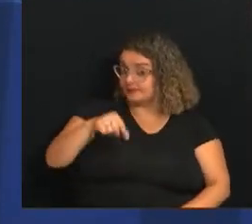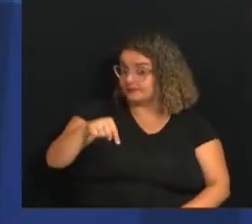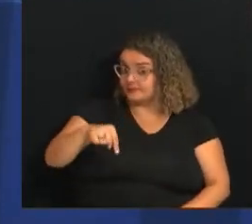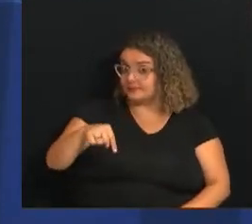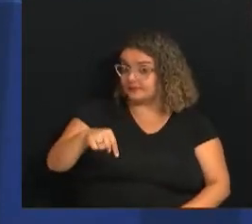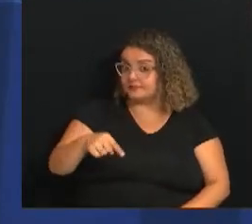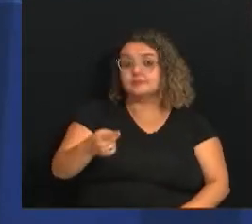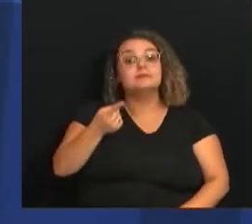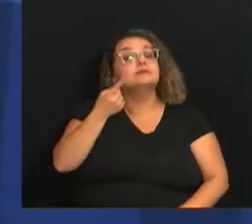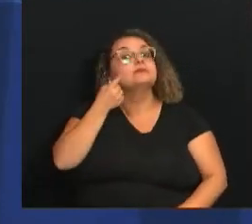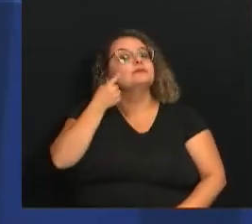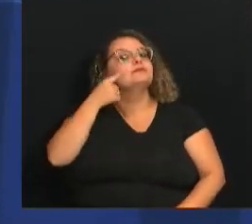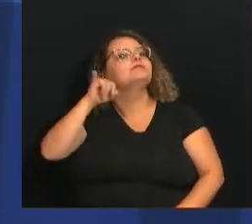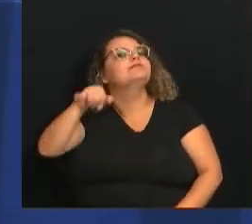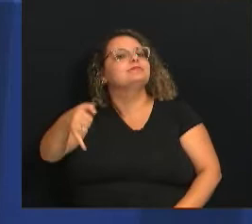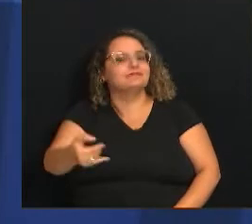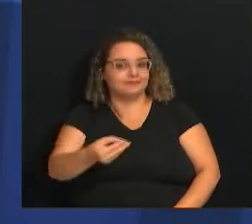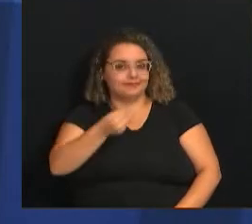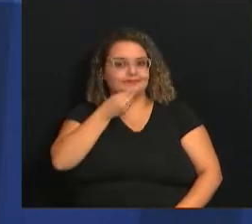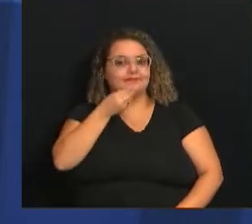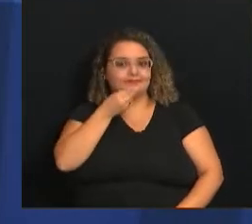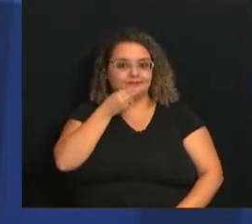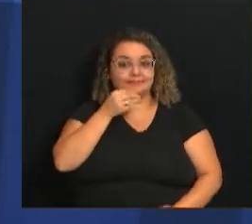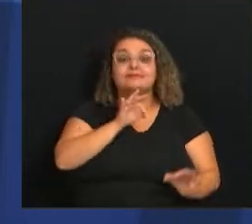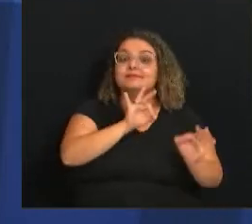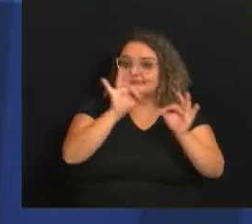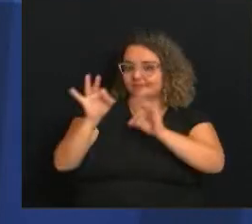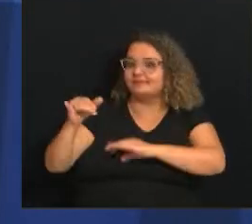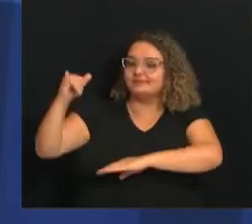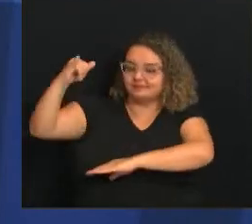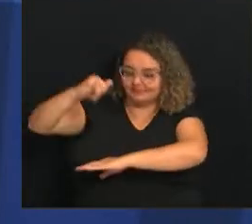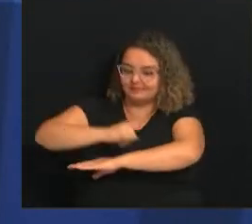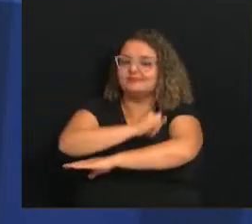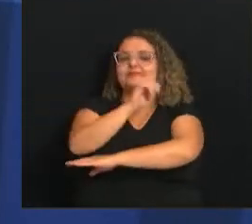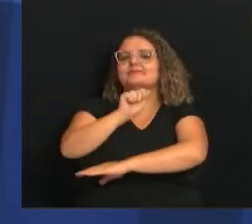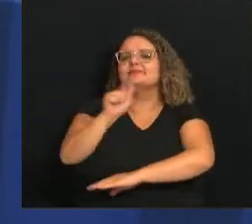confira as oportunidades para a Companhia Aérea Azul.